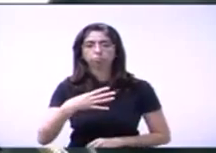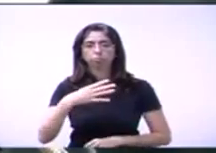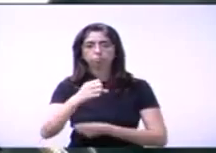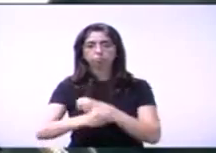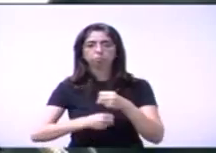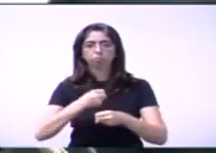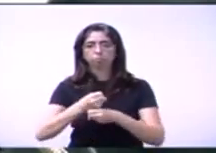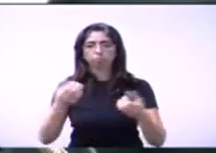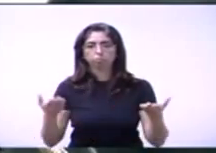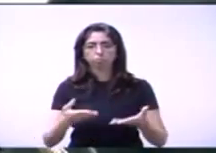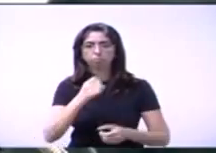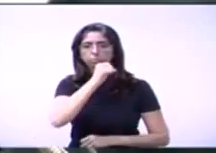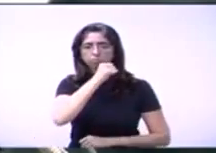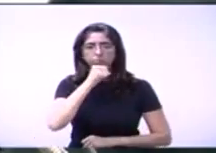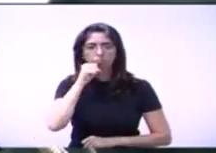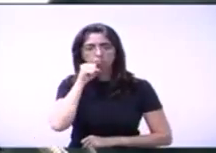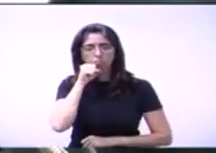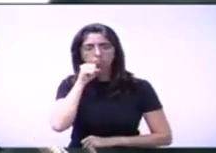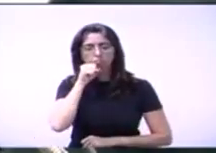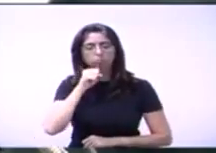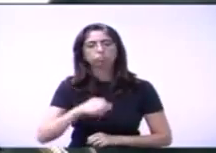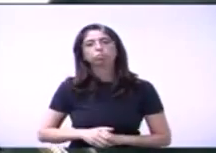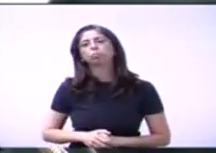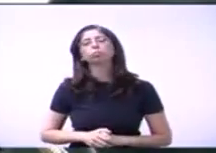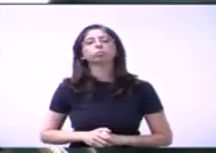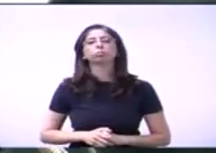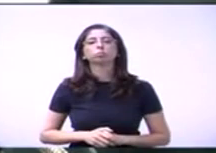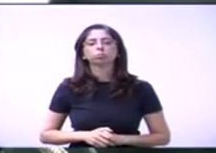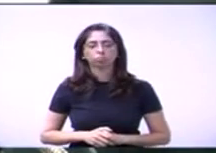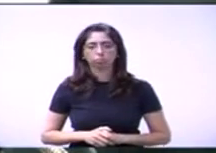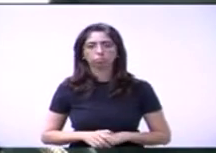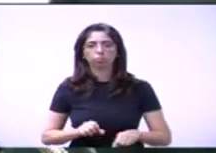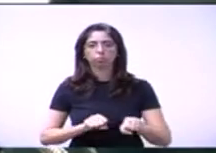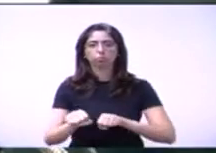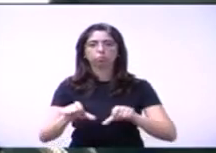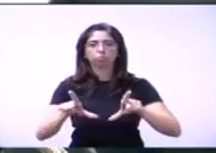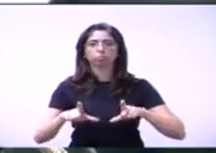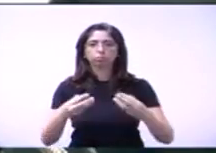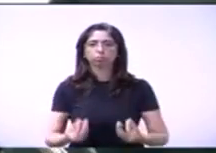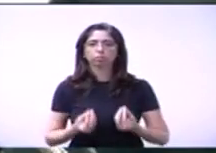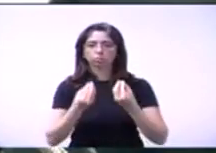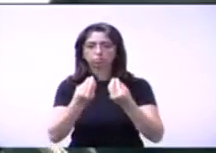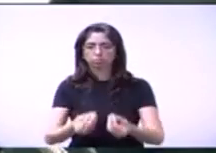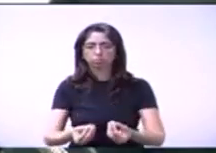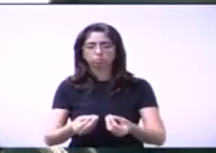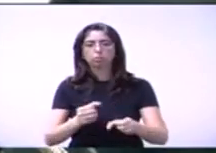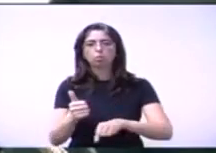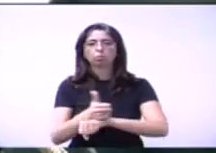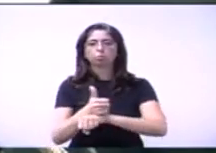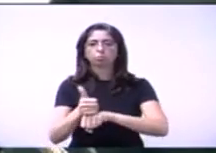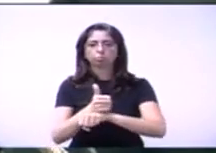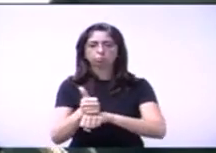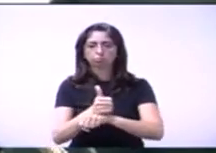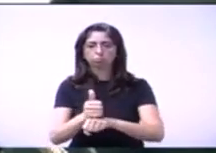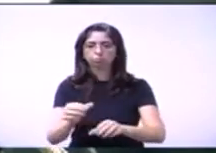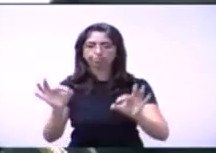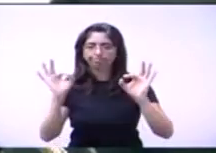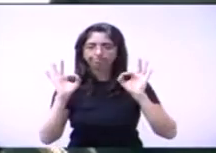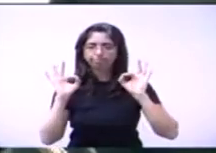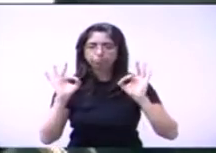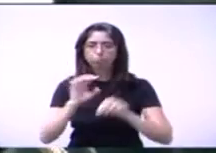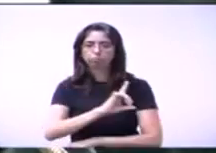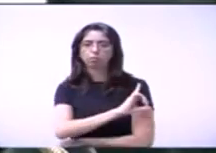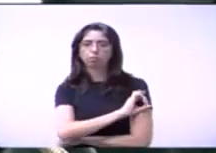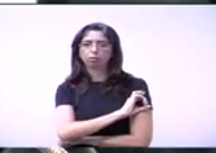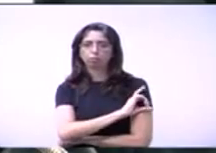4/16 do vereador Sandro Caprino, que institui o título de profissional de enfermagem do ano no âmbito da Câmara Municipal de